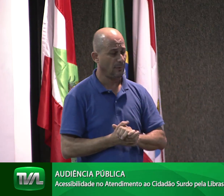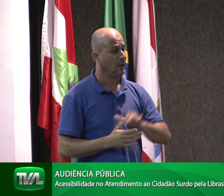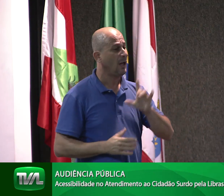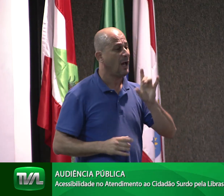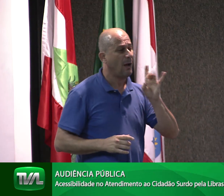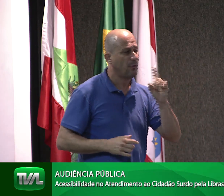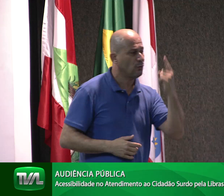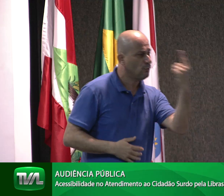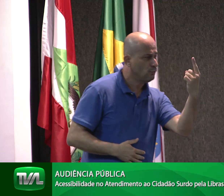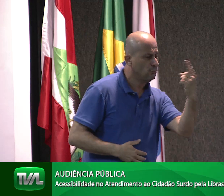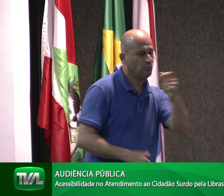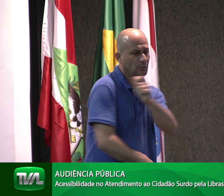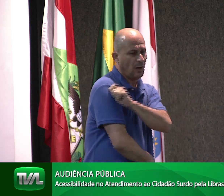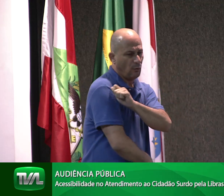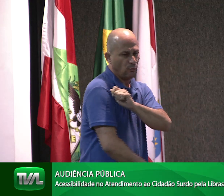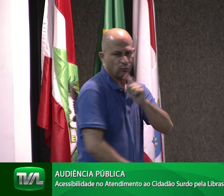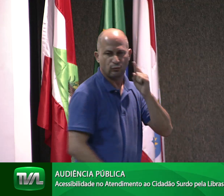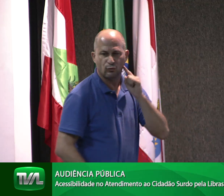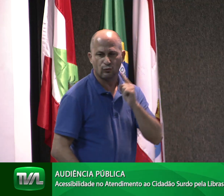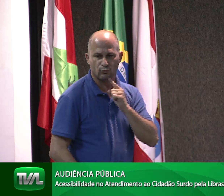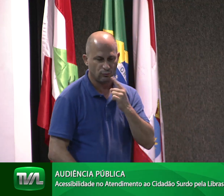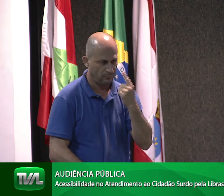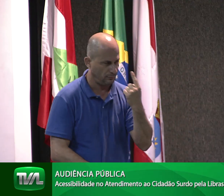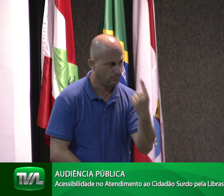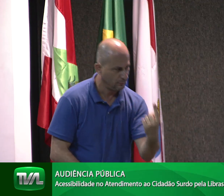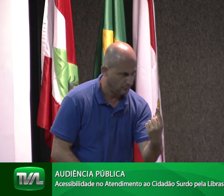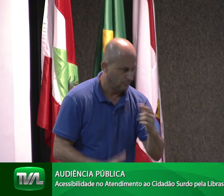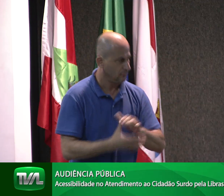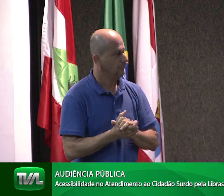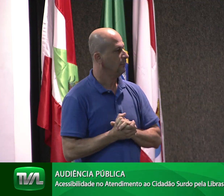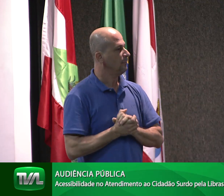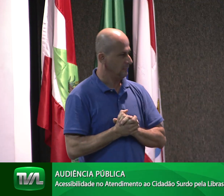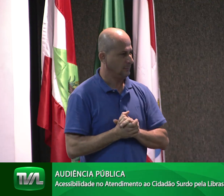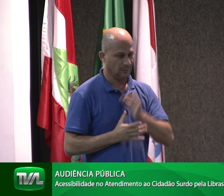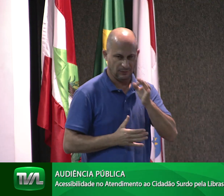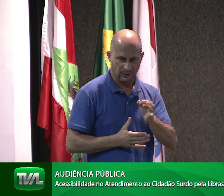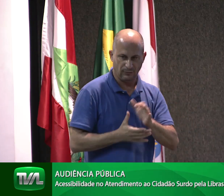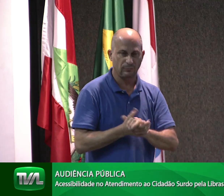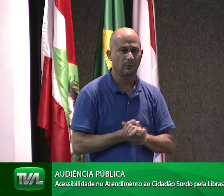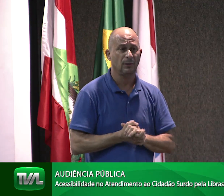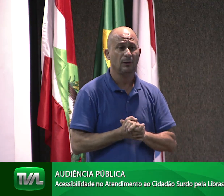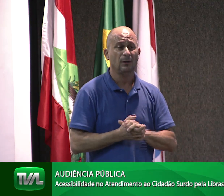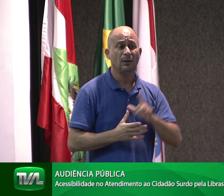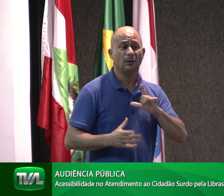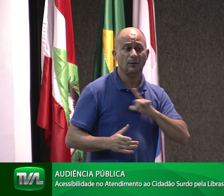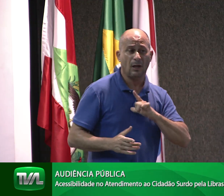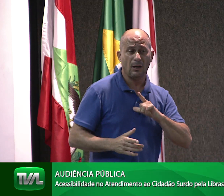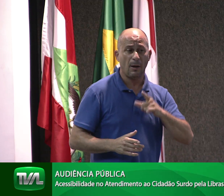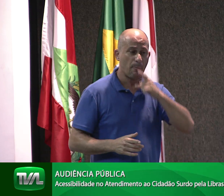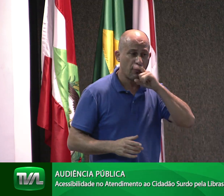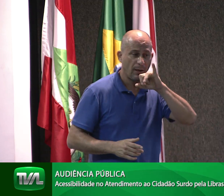eram ouvintes, e tinha apenas um aluno surdo dentro dessa escola.